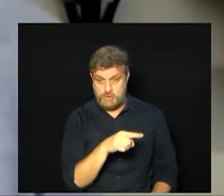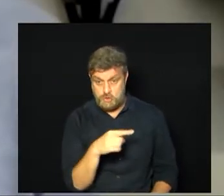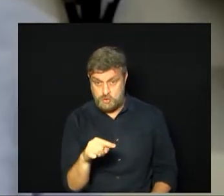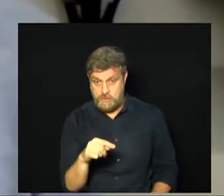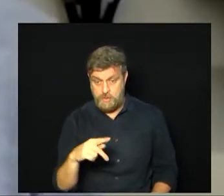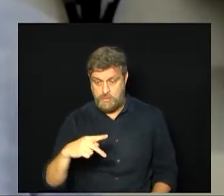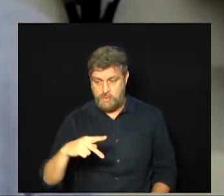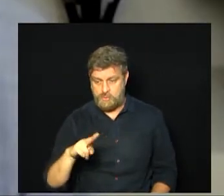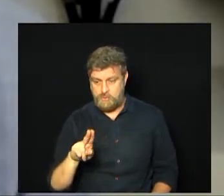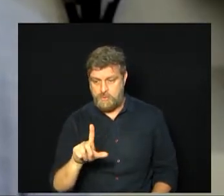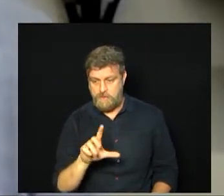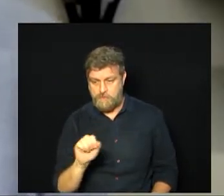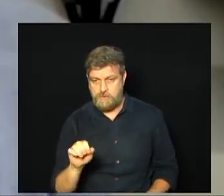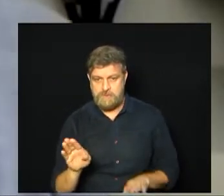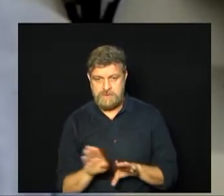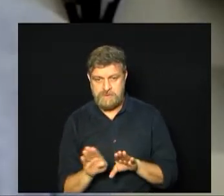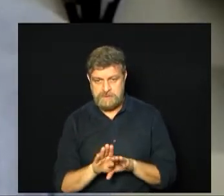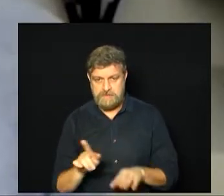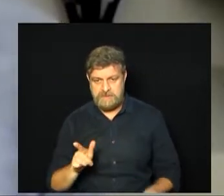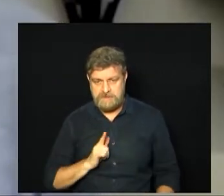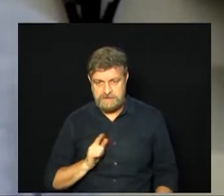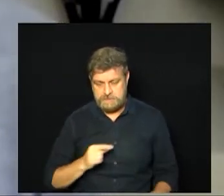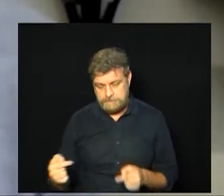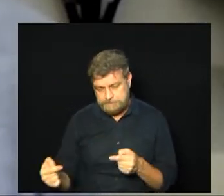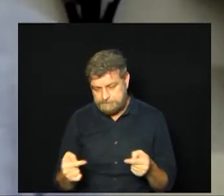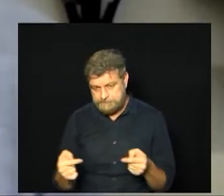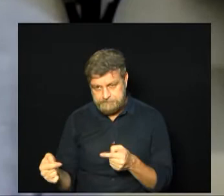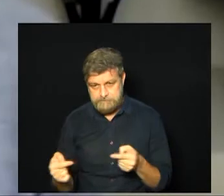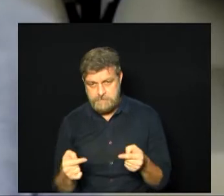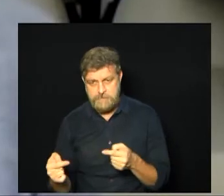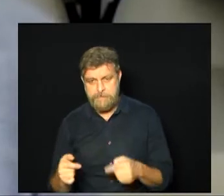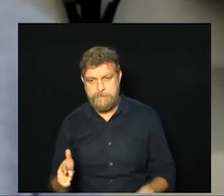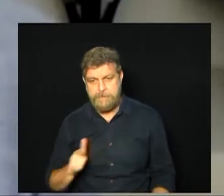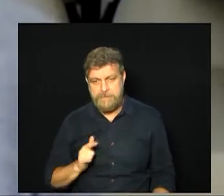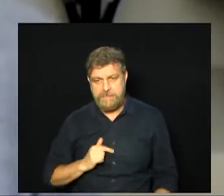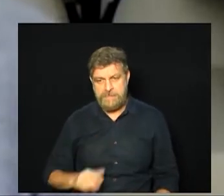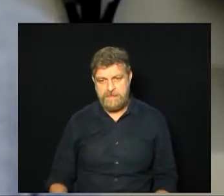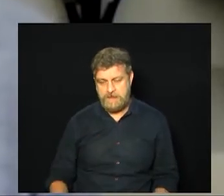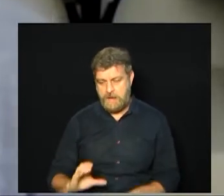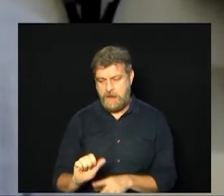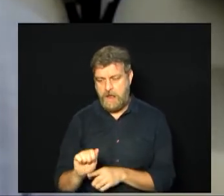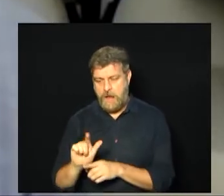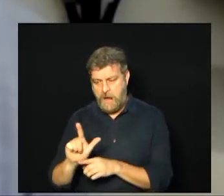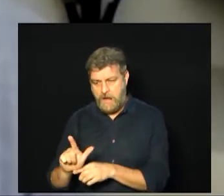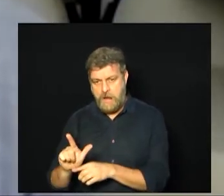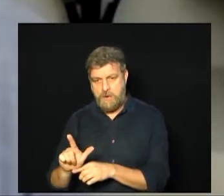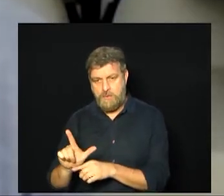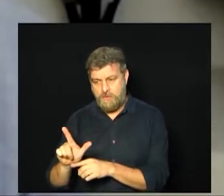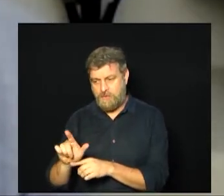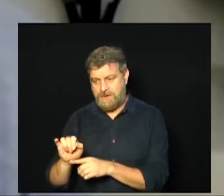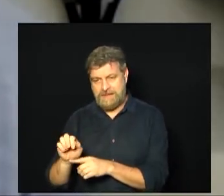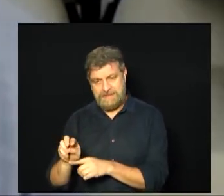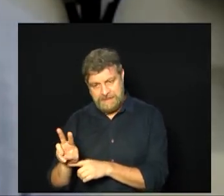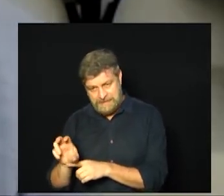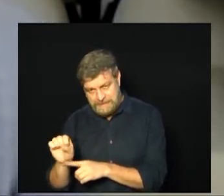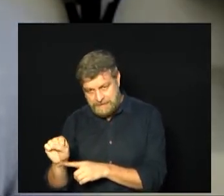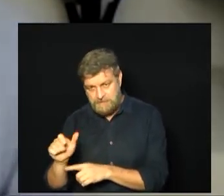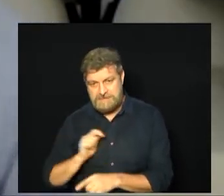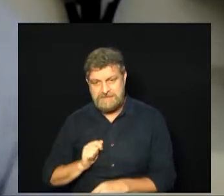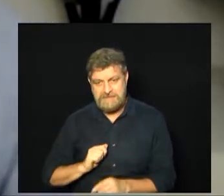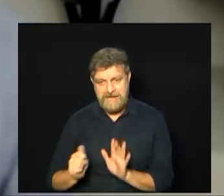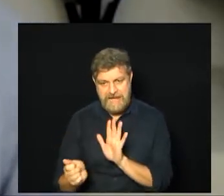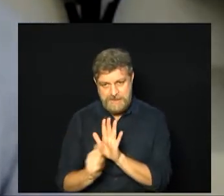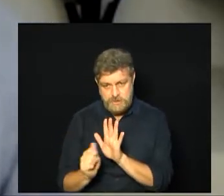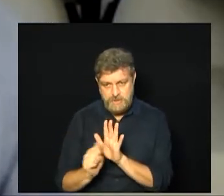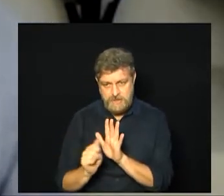dos confrontos do atletismo entre Carl Lewis e Ben Johnson, a questão do doping, o que